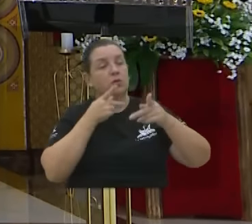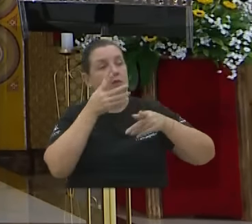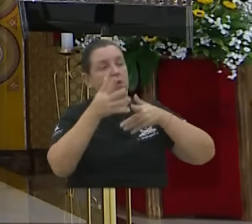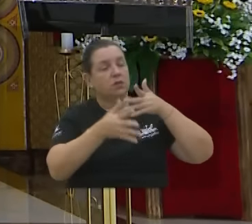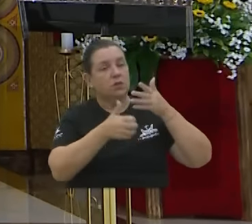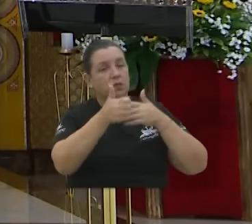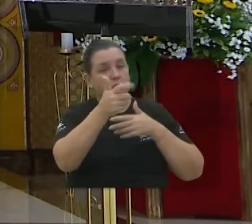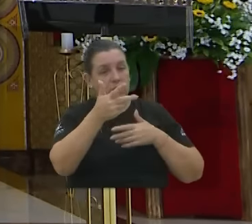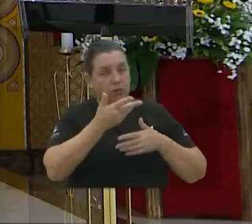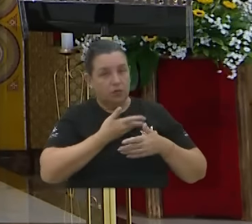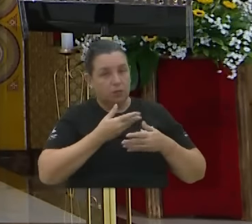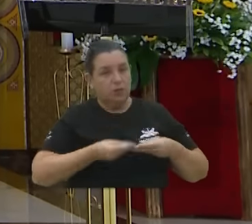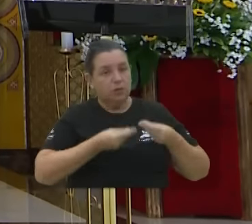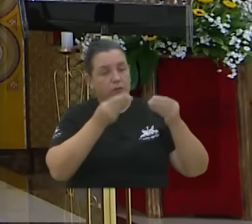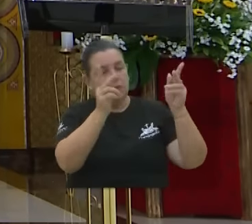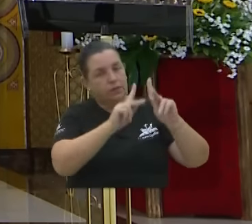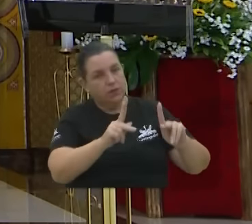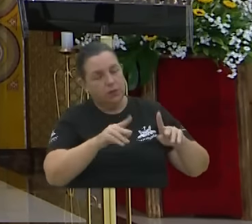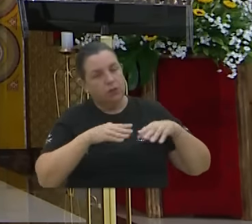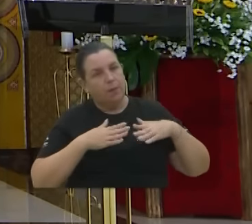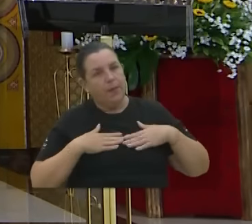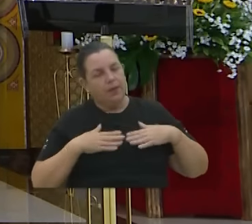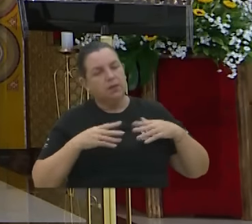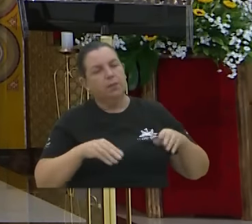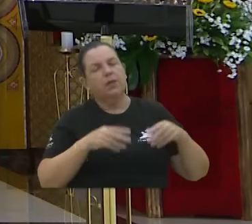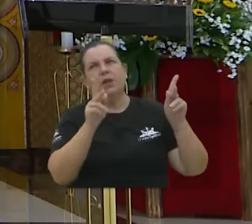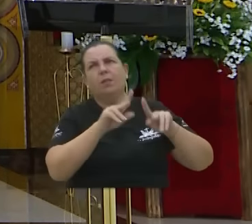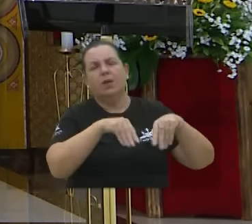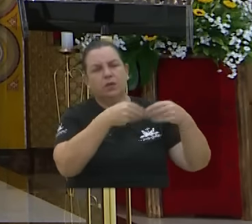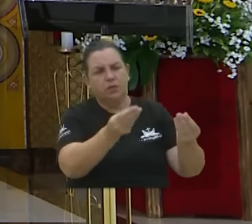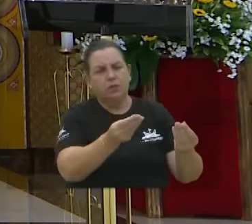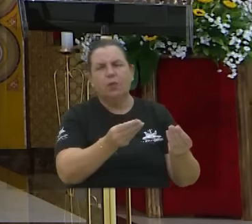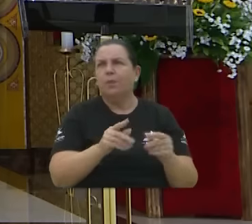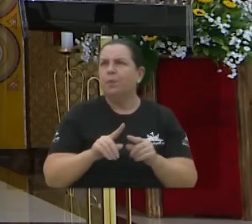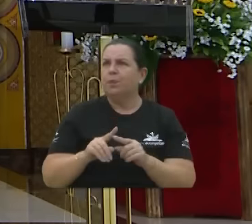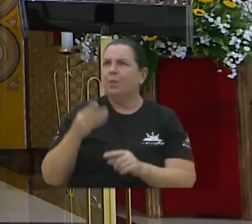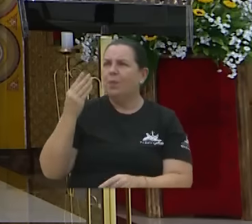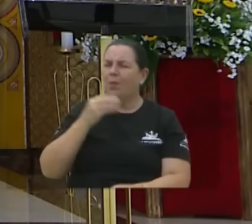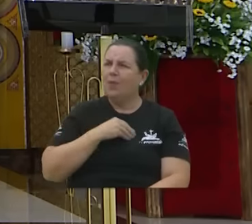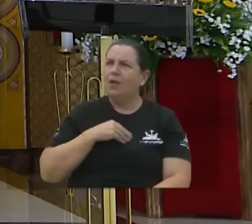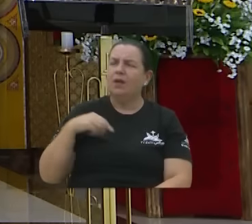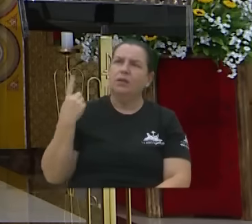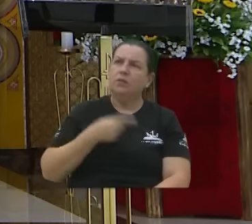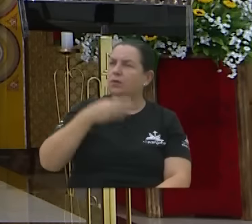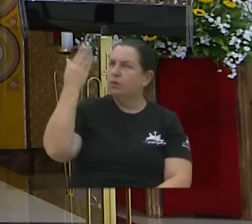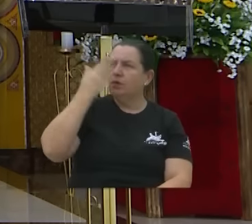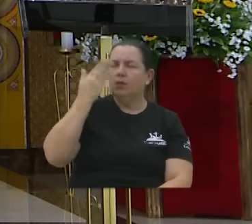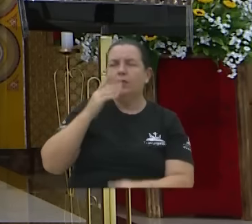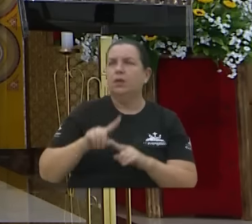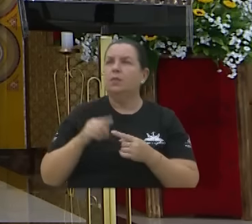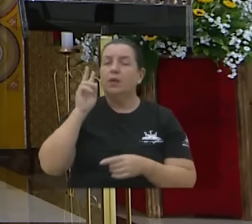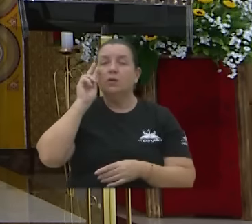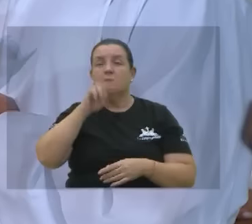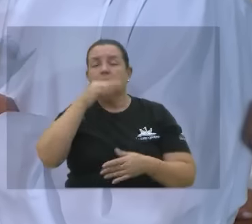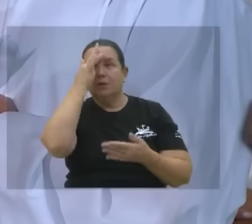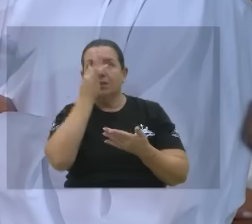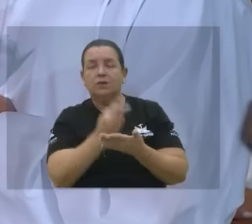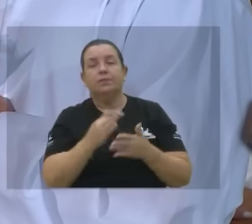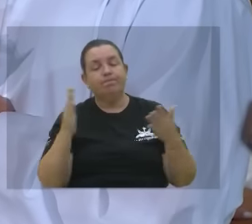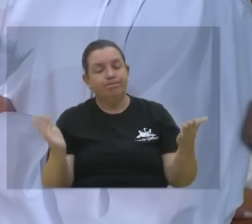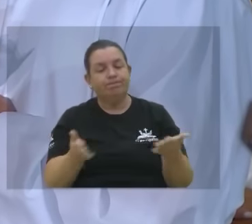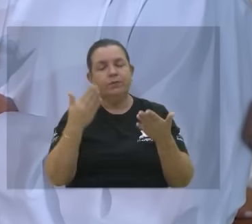Cristo, dissestes aos vossos apóstolos: eu vos deixo a paz, eu vos dou a minha paz. Não olheis os nossos pecados, mas a